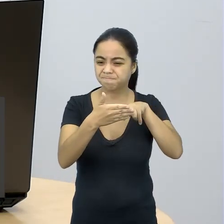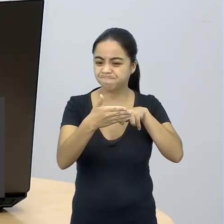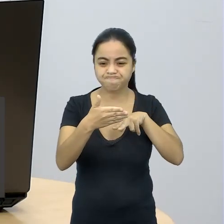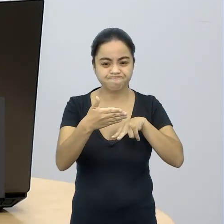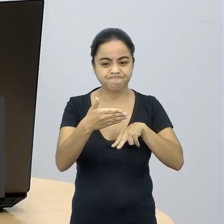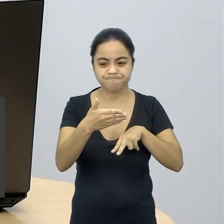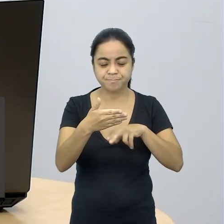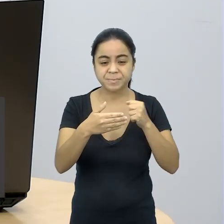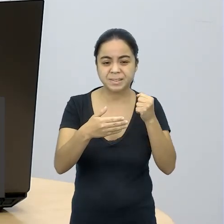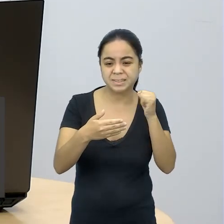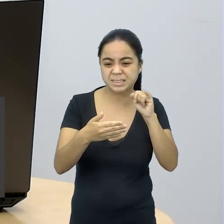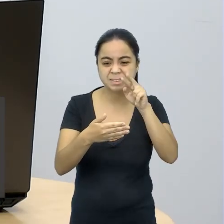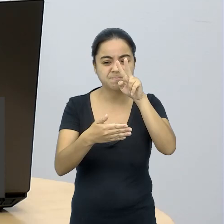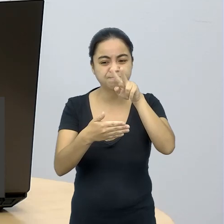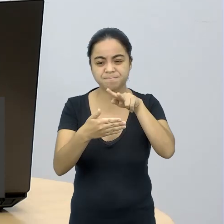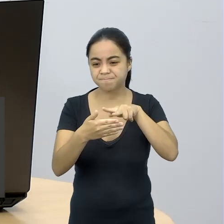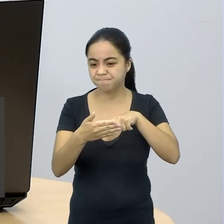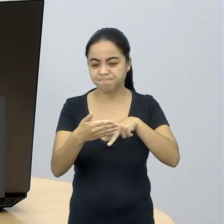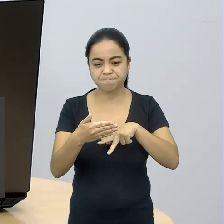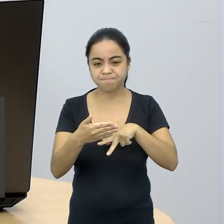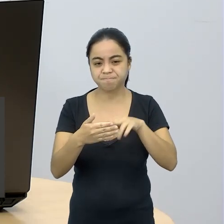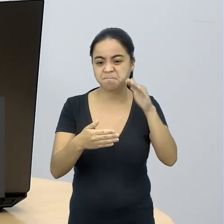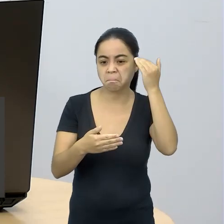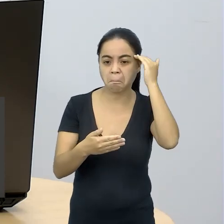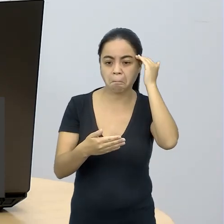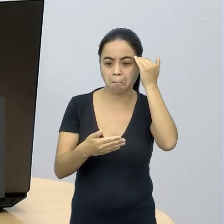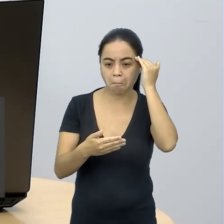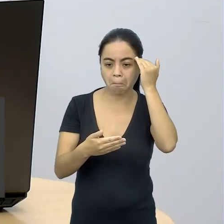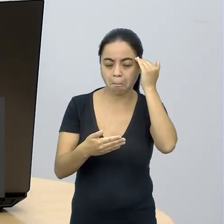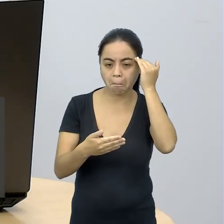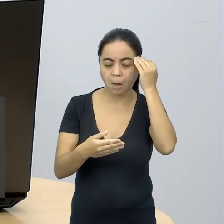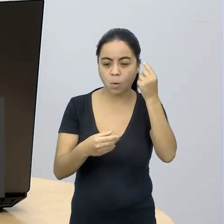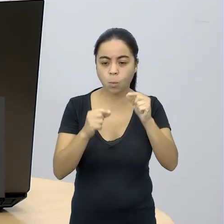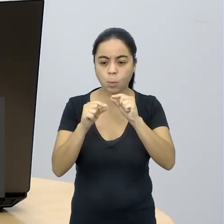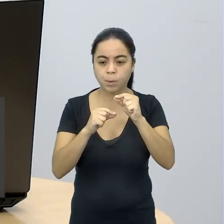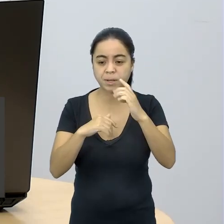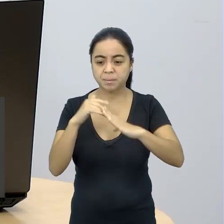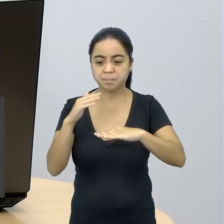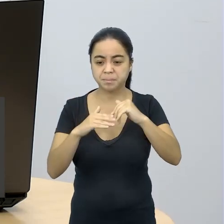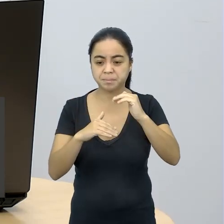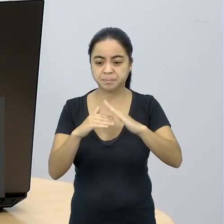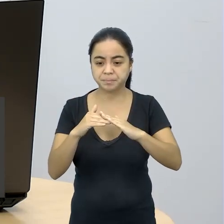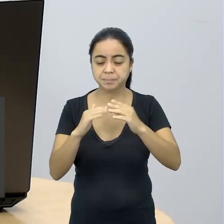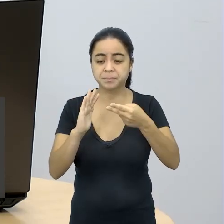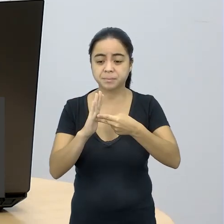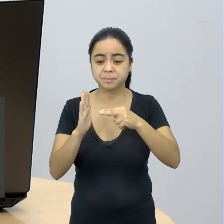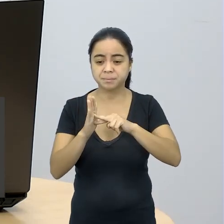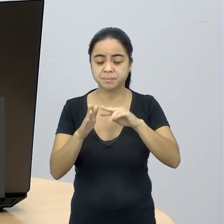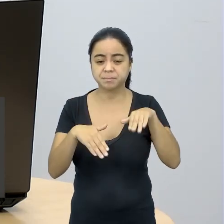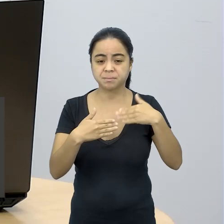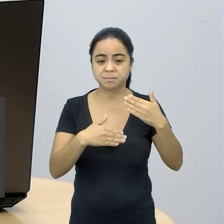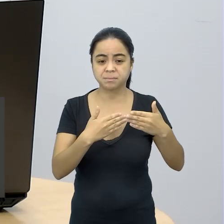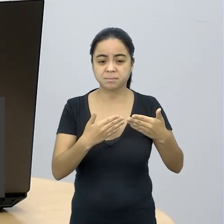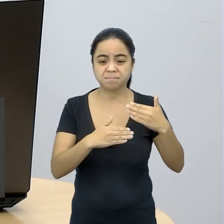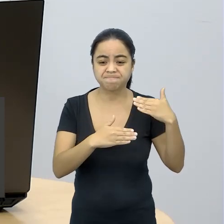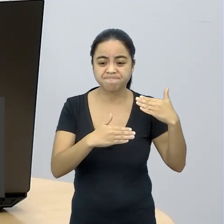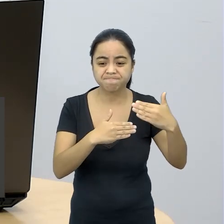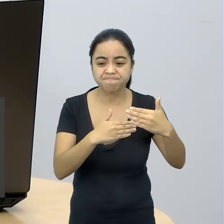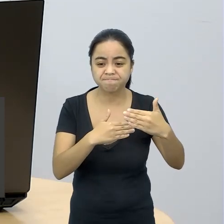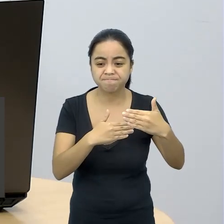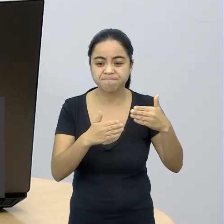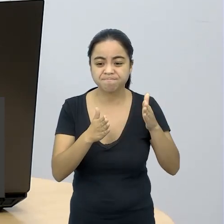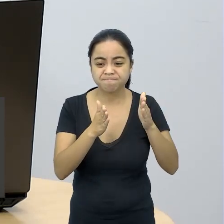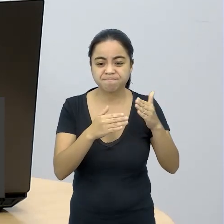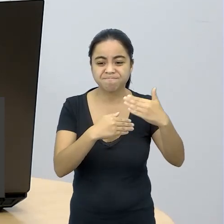a habilidade, não entender o que a habilidade está querendo se dizer, ele para o percurso na metade. Ele